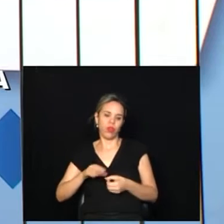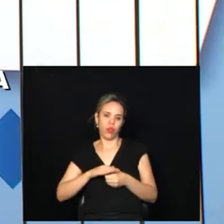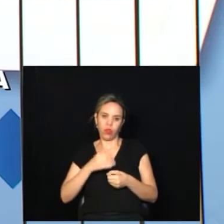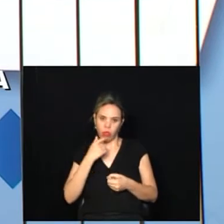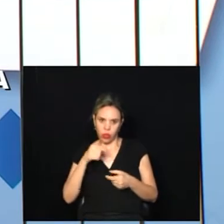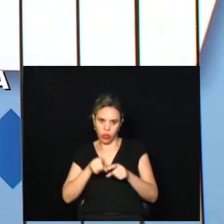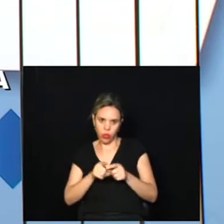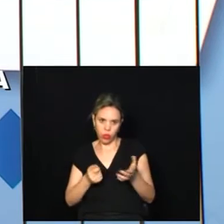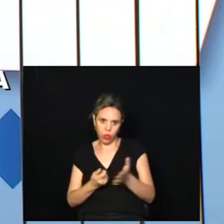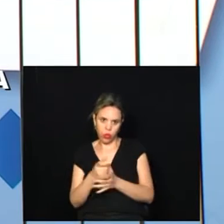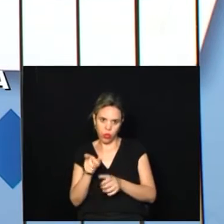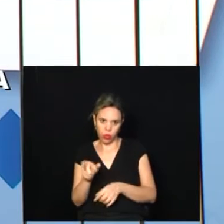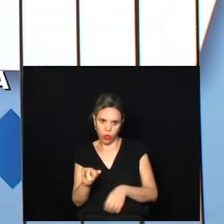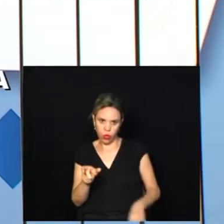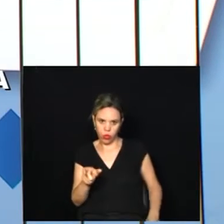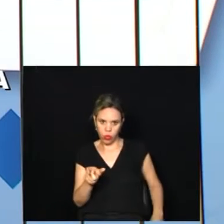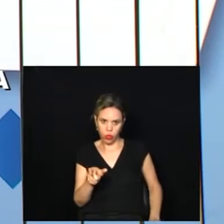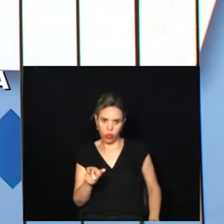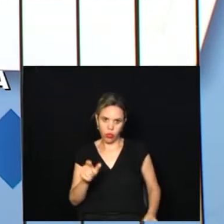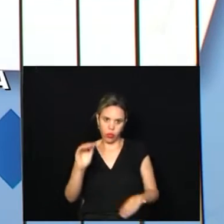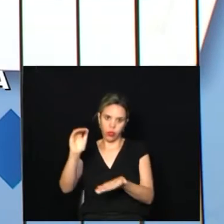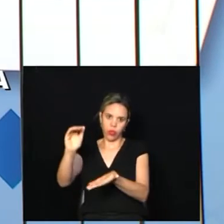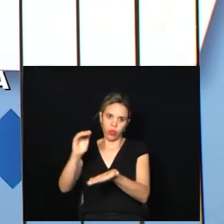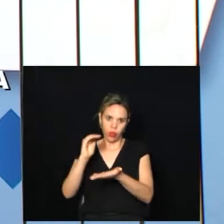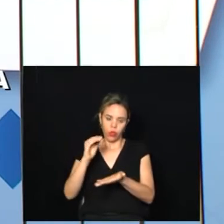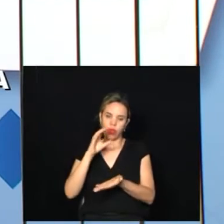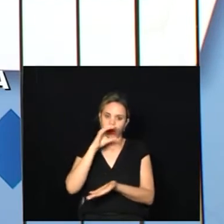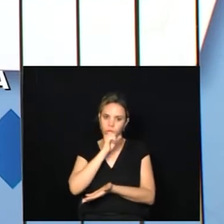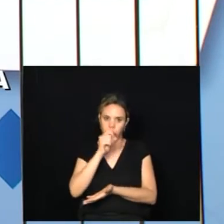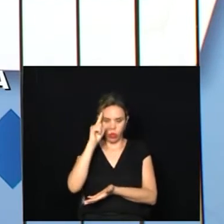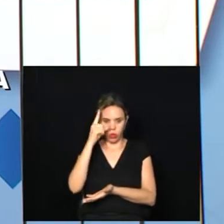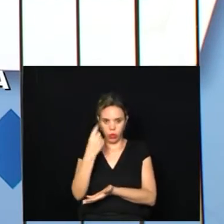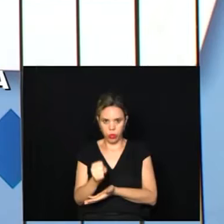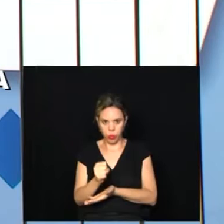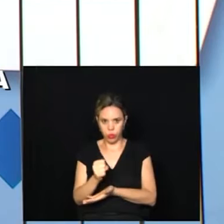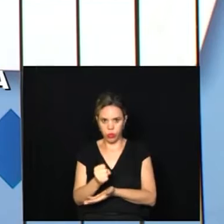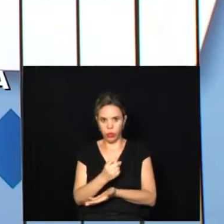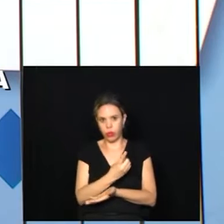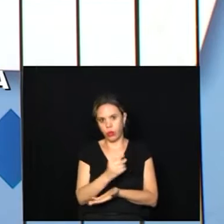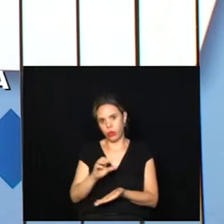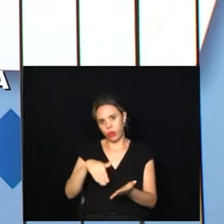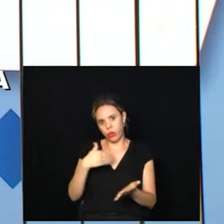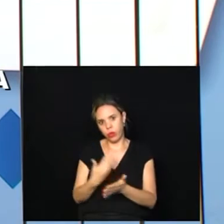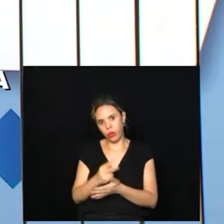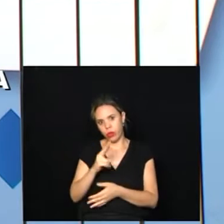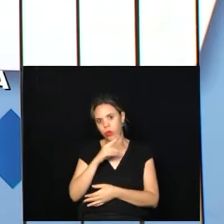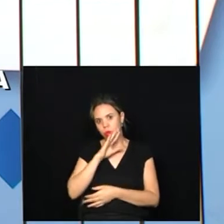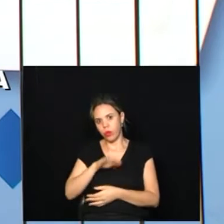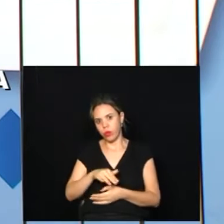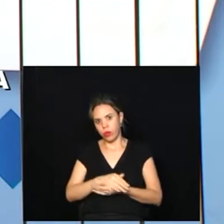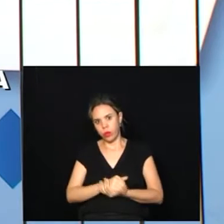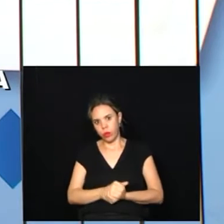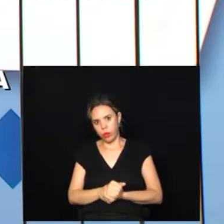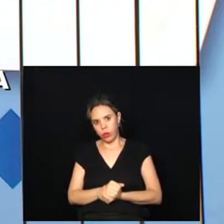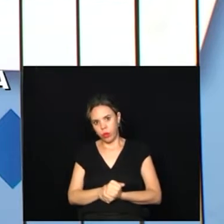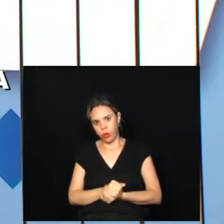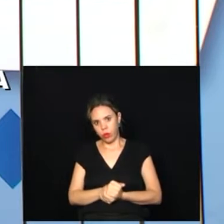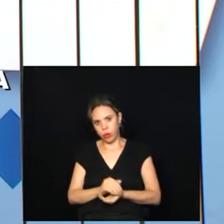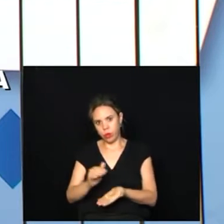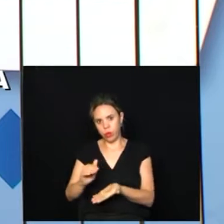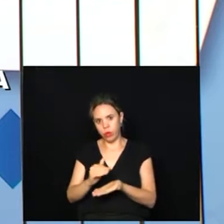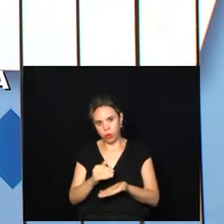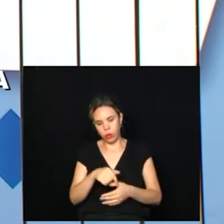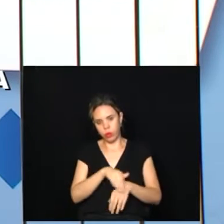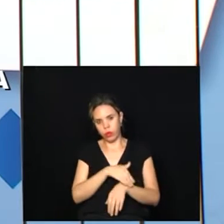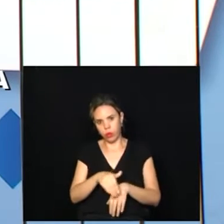esse ticket tem que retirar no sábado, dia 18, das 10 às 2 da tarde. E a retirada é